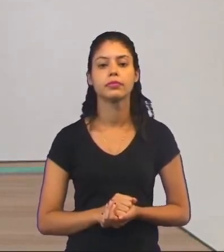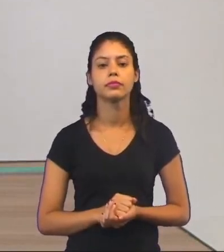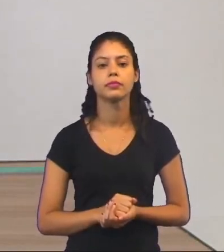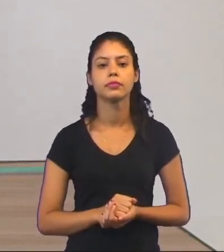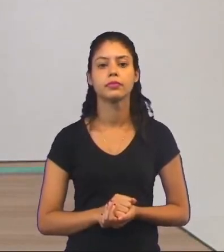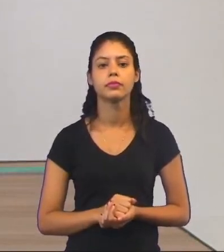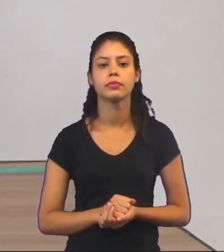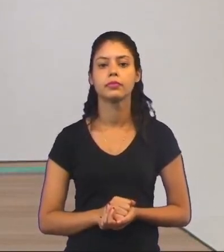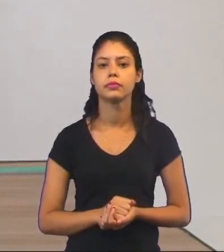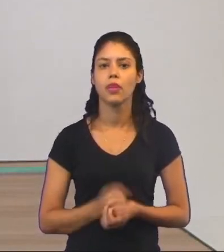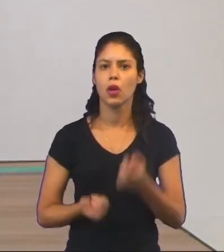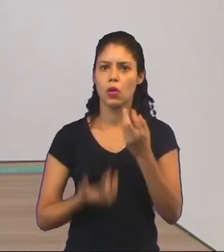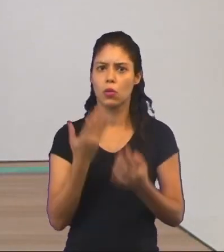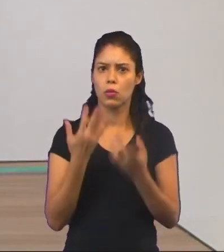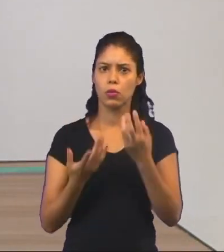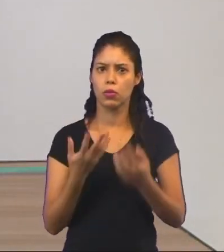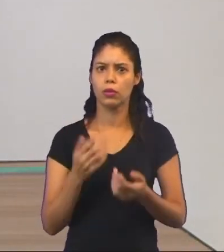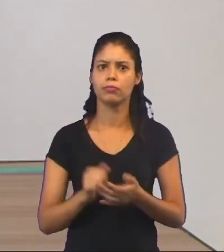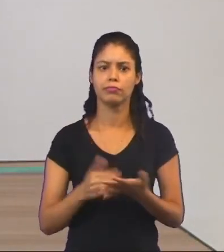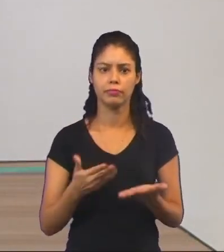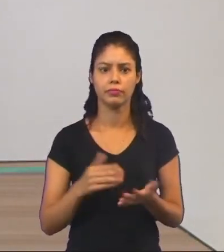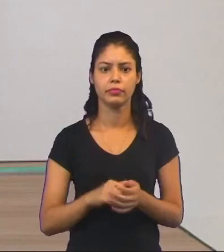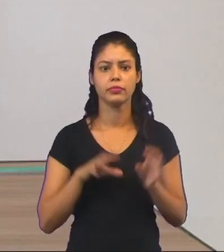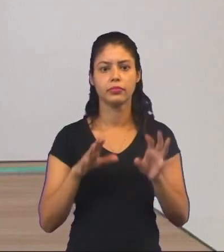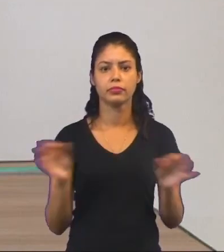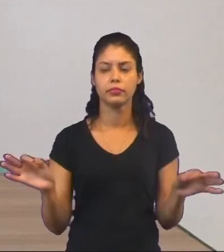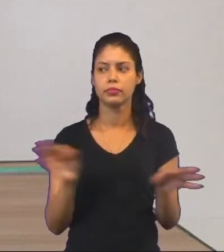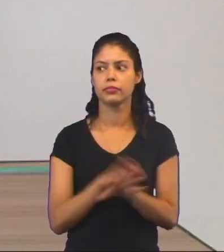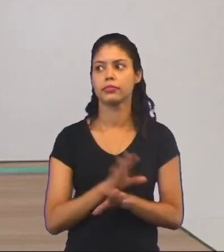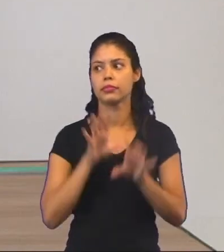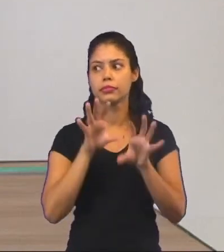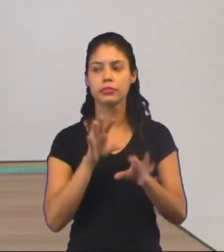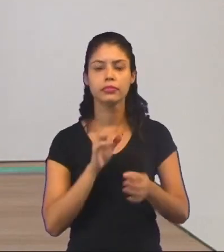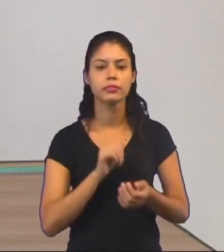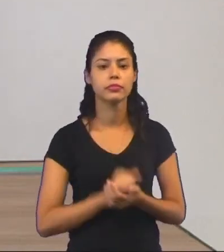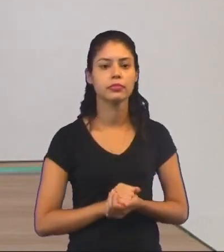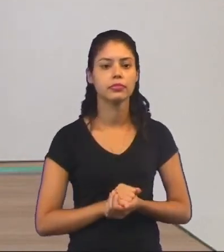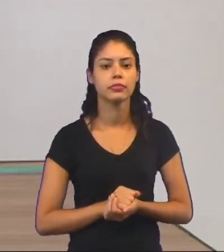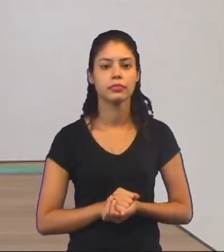a pipoca não queime. E assim, turminha,